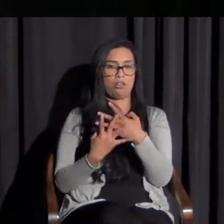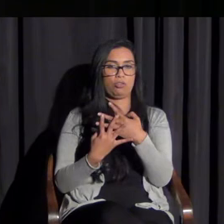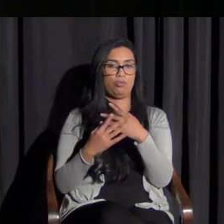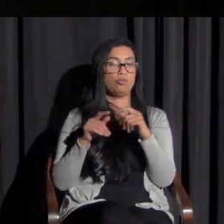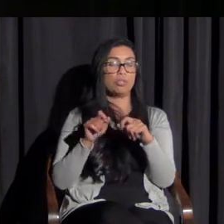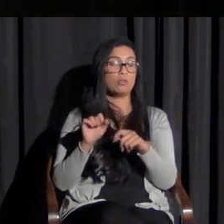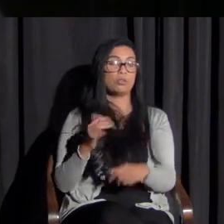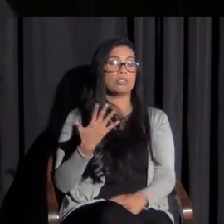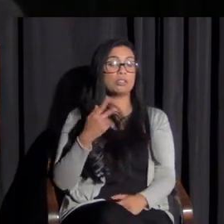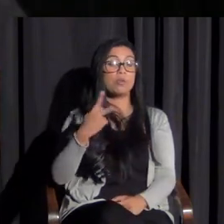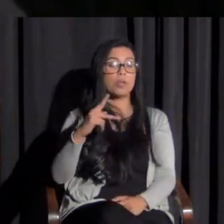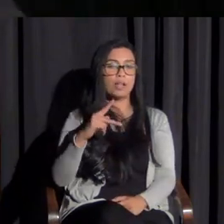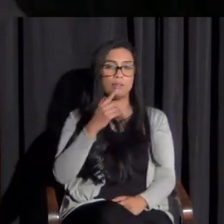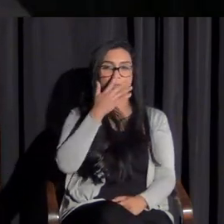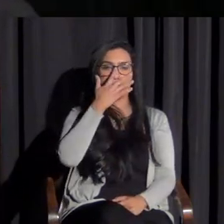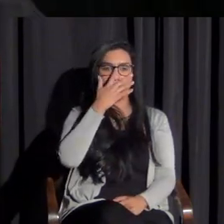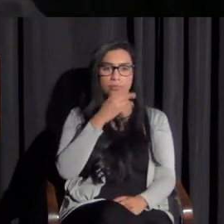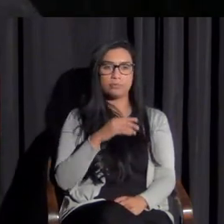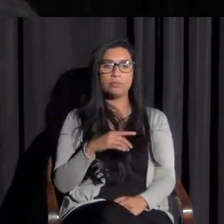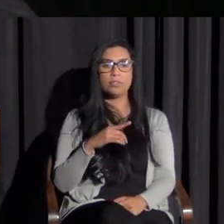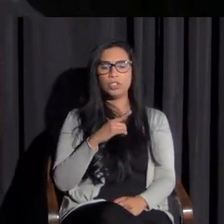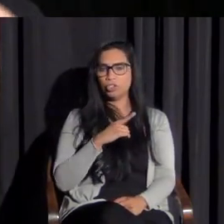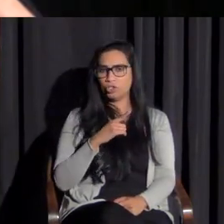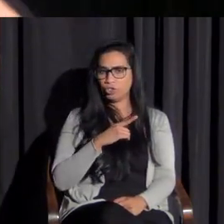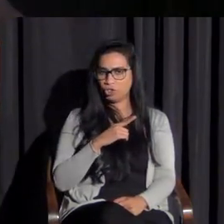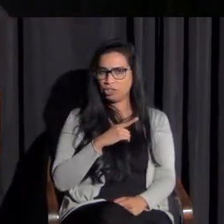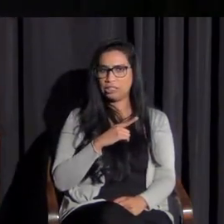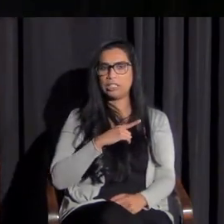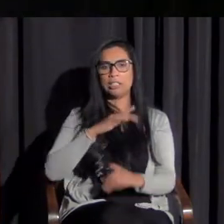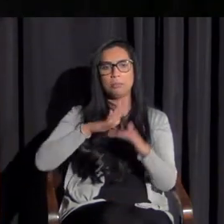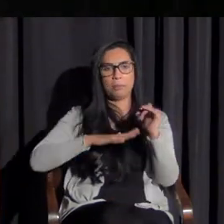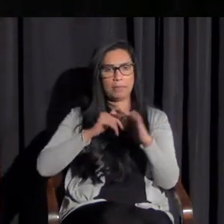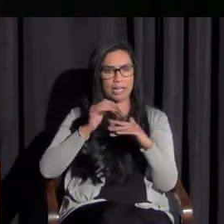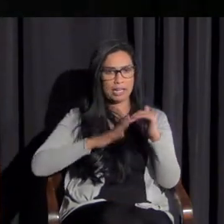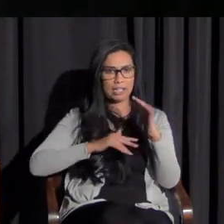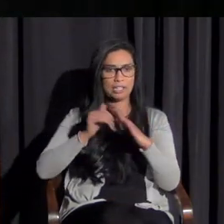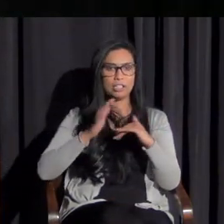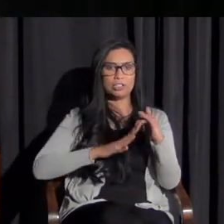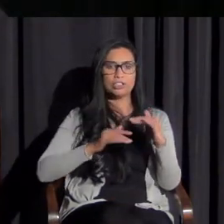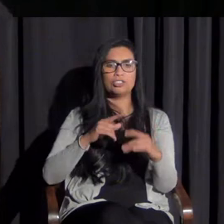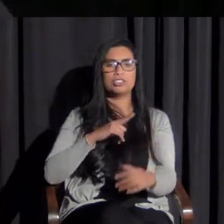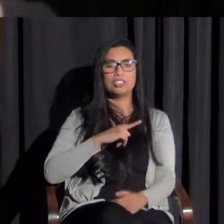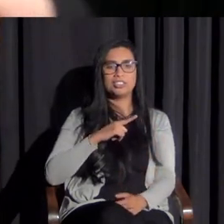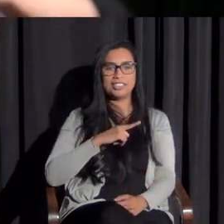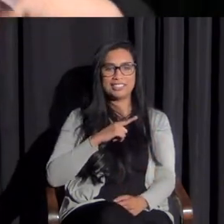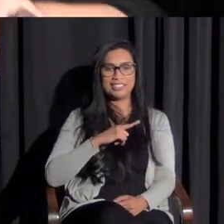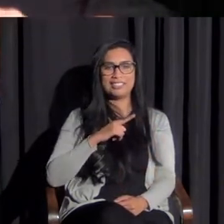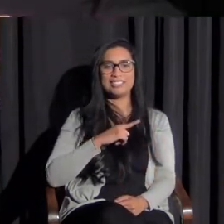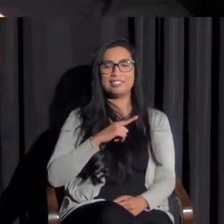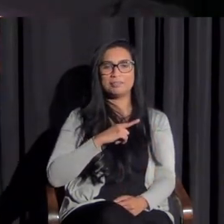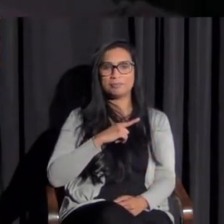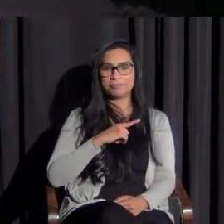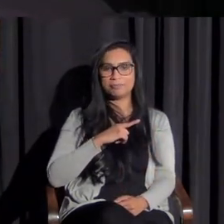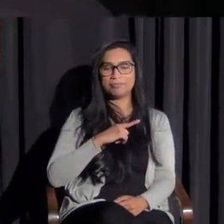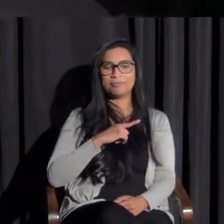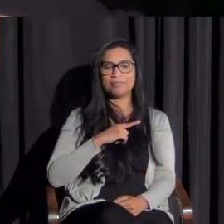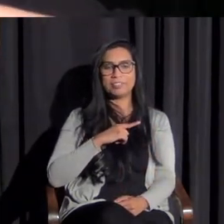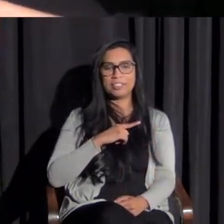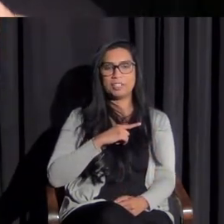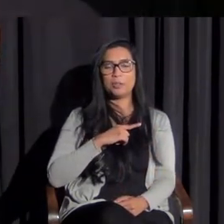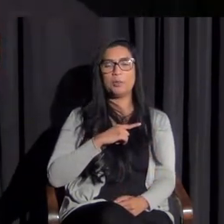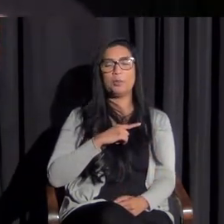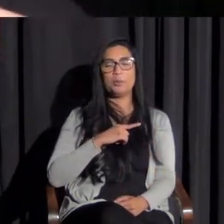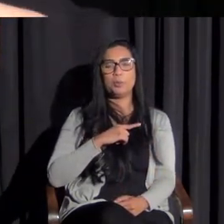Então, havia uma produção, umas relações das crianças dentro dessas grades, né? Dentro desse